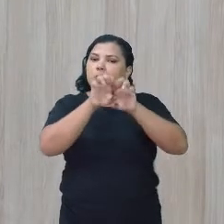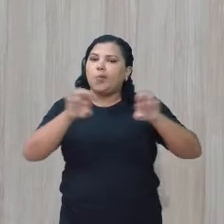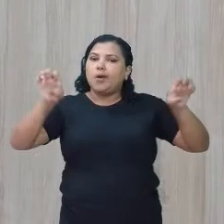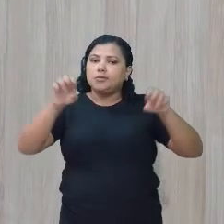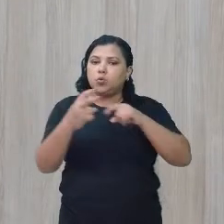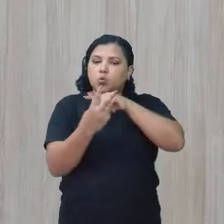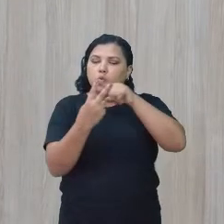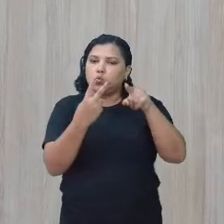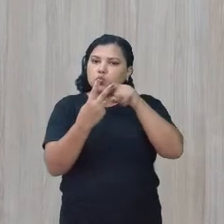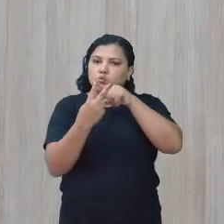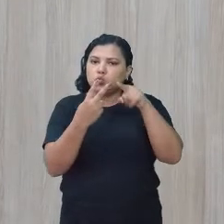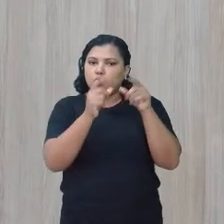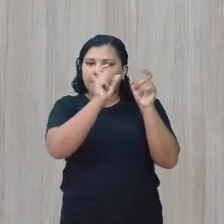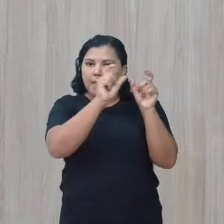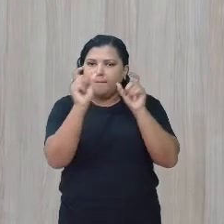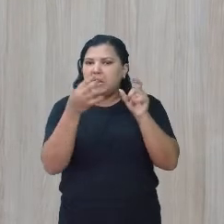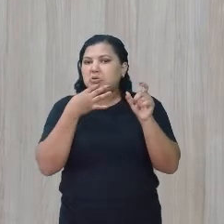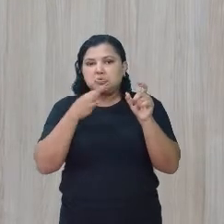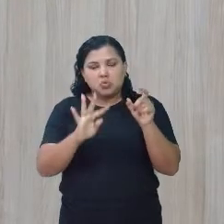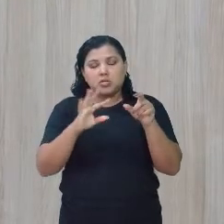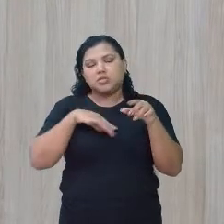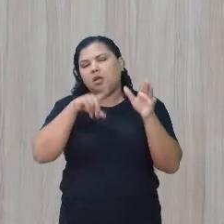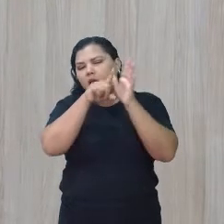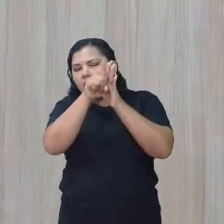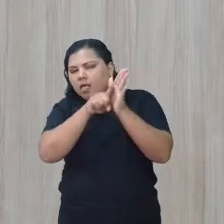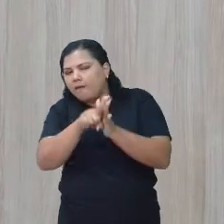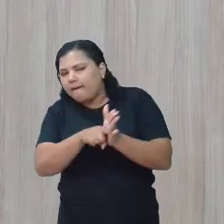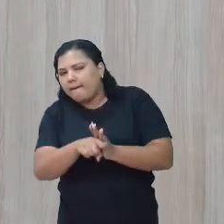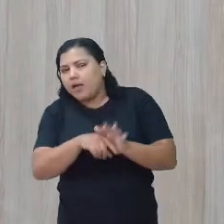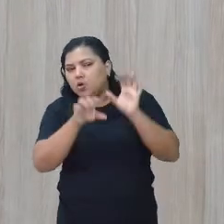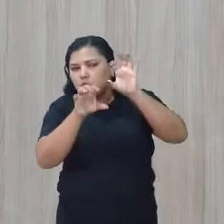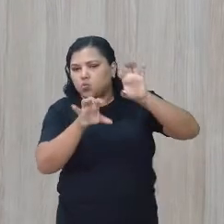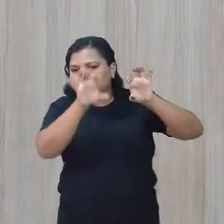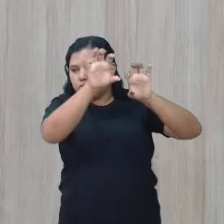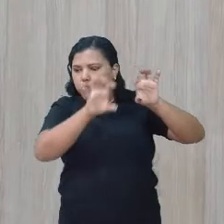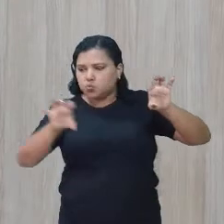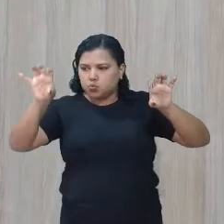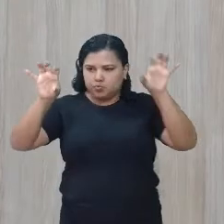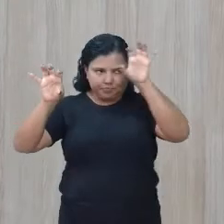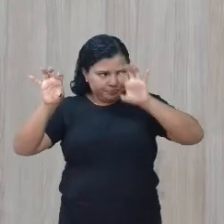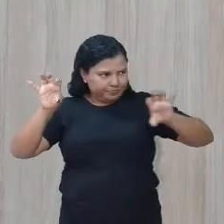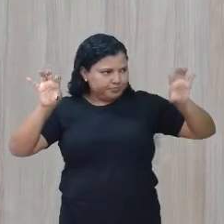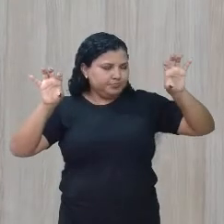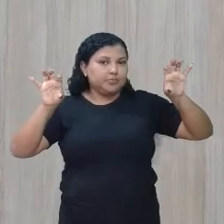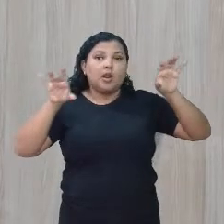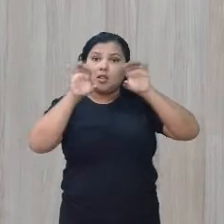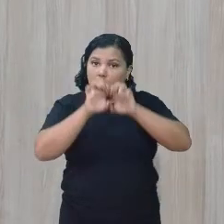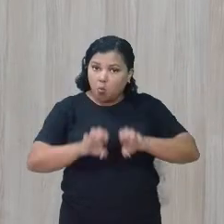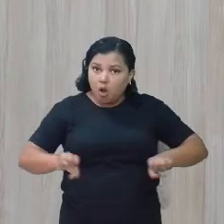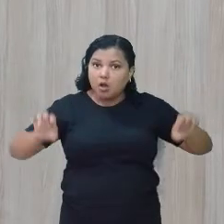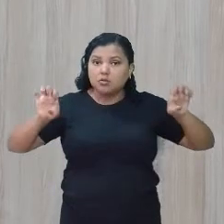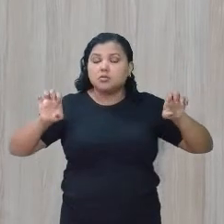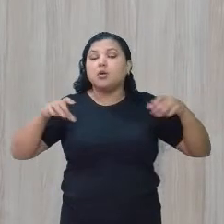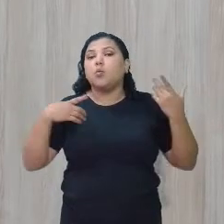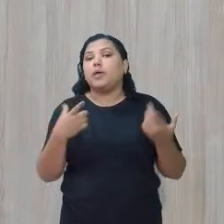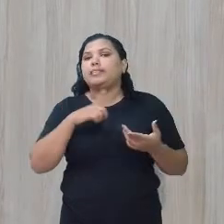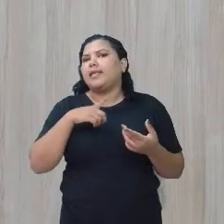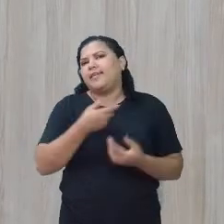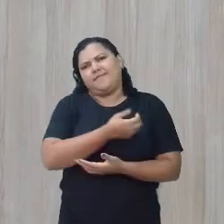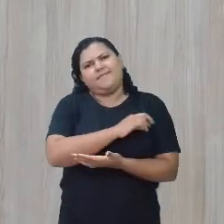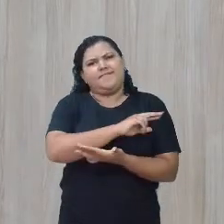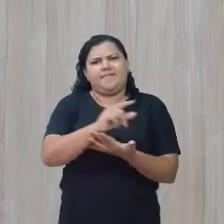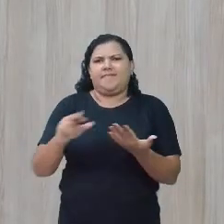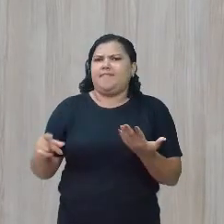dois termos desconhecidos, se a gente analisar ela isoladamente, para cada equação, a gente tem aí